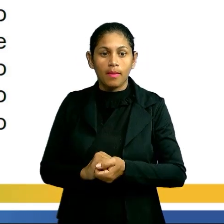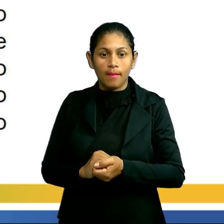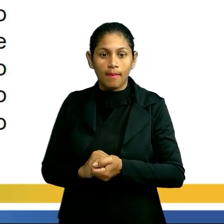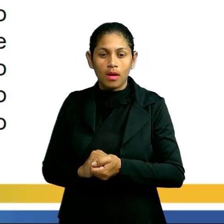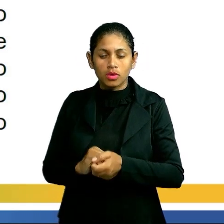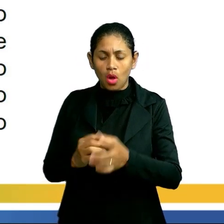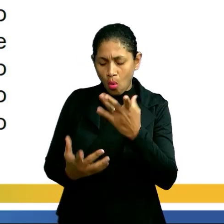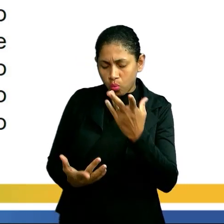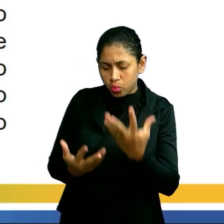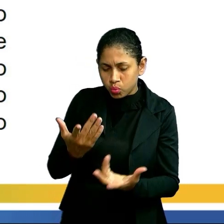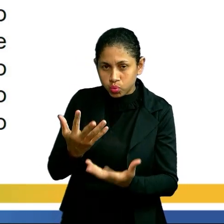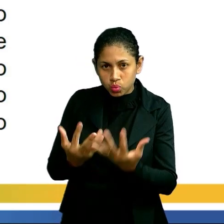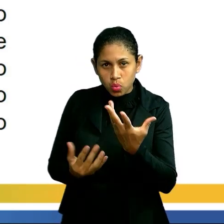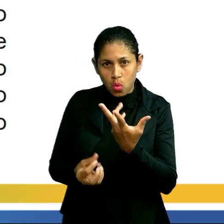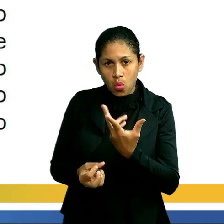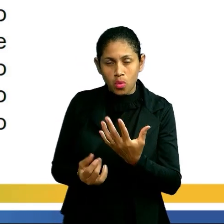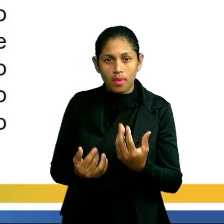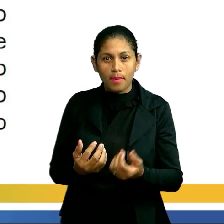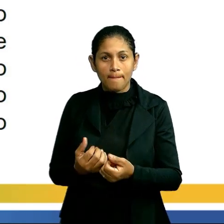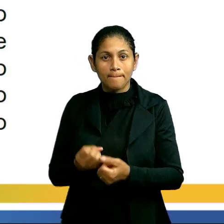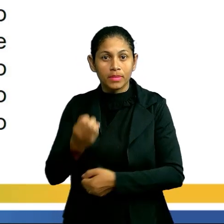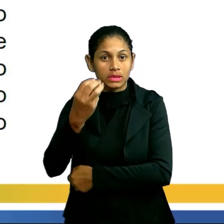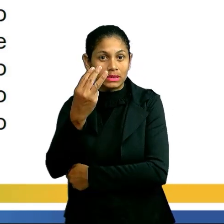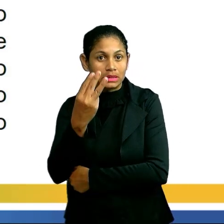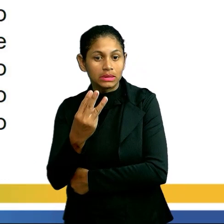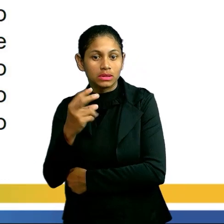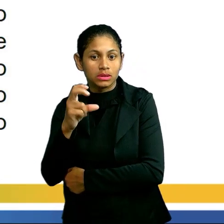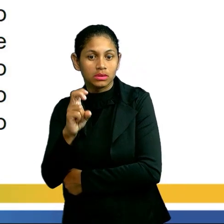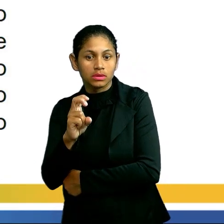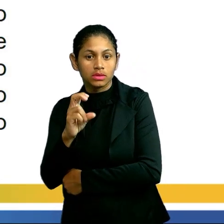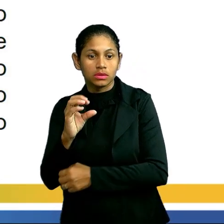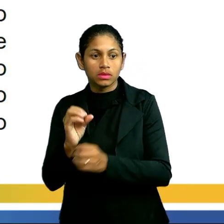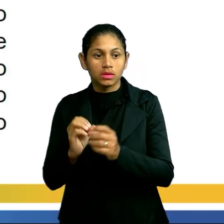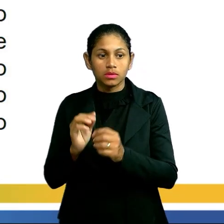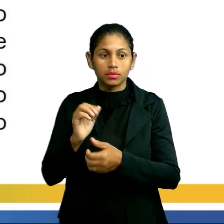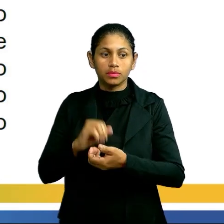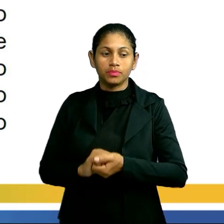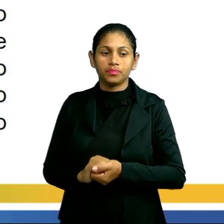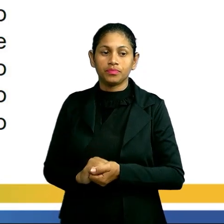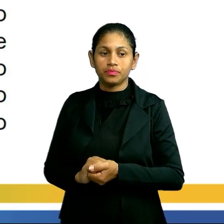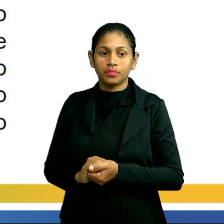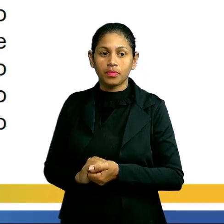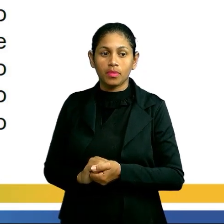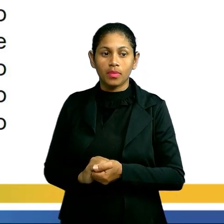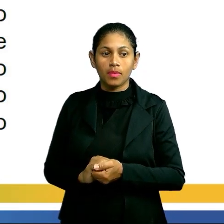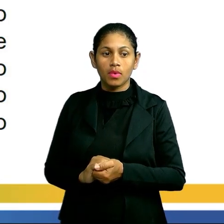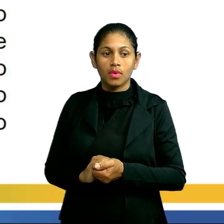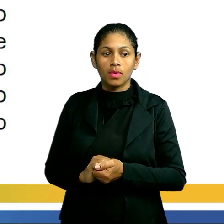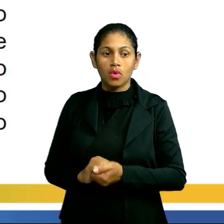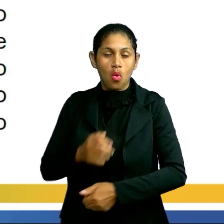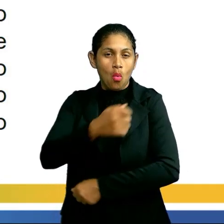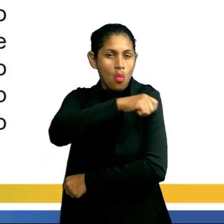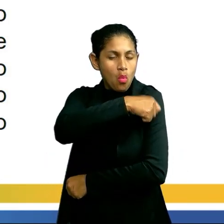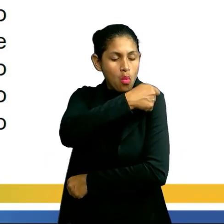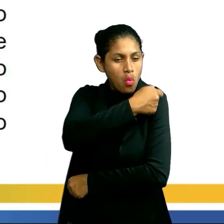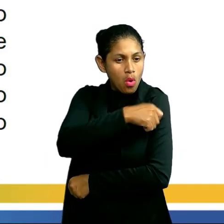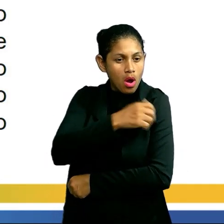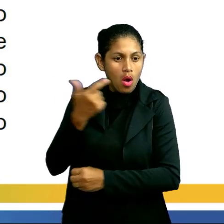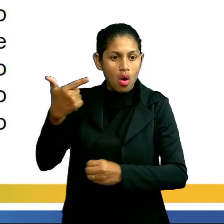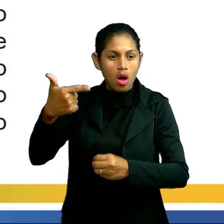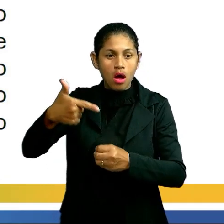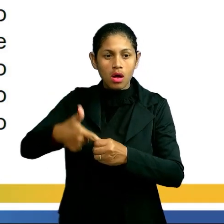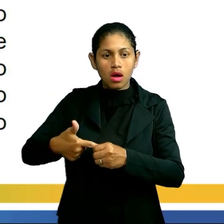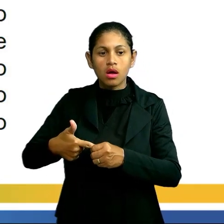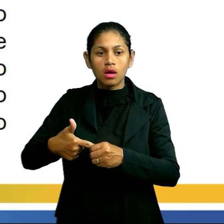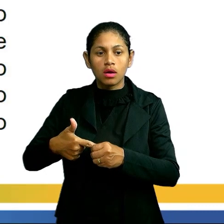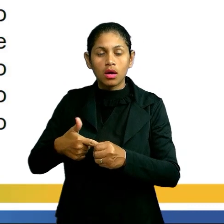álcool revendido a R$ 1,60. Diariamente, o posto compra 20.000 litros de álcool a 5